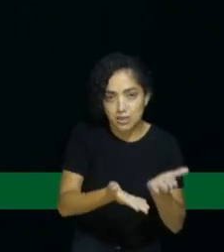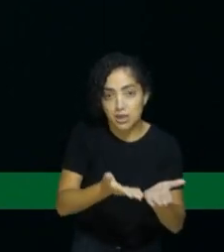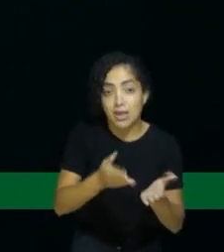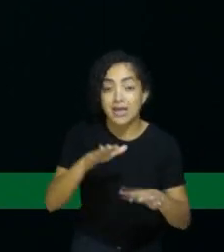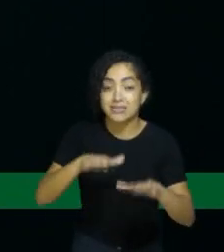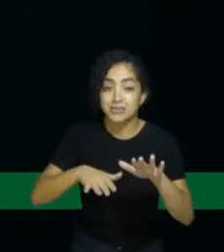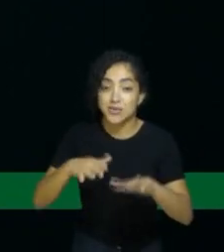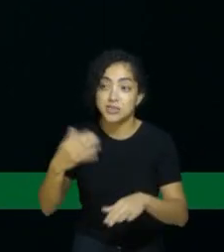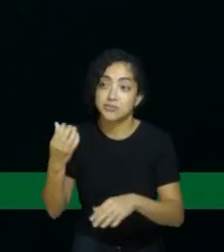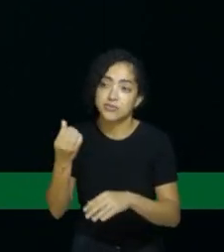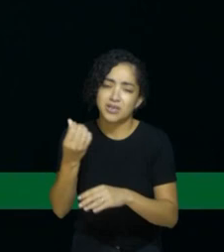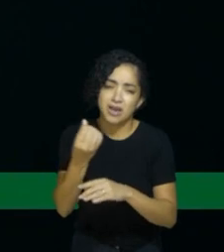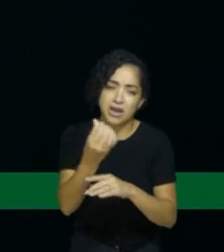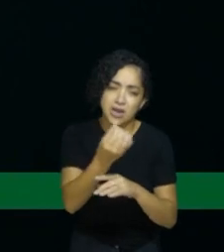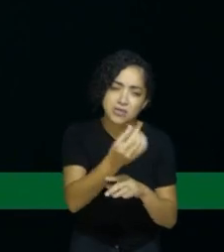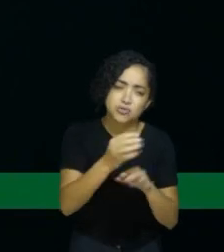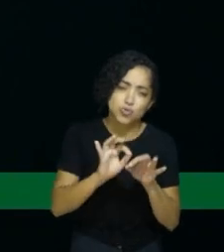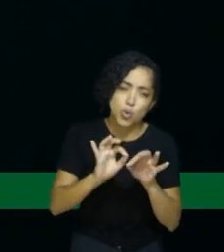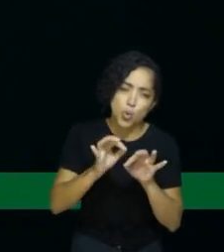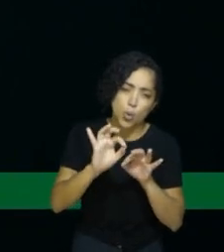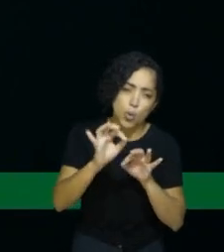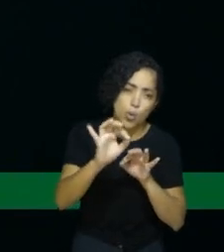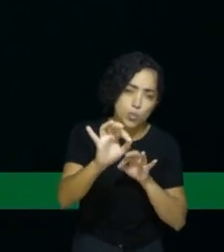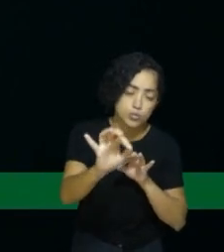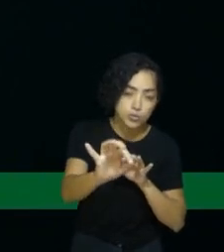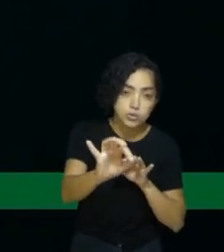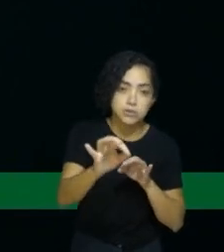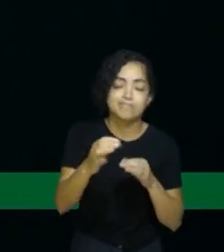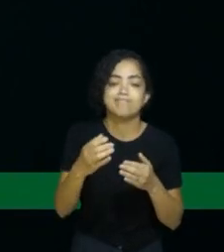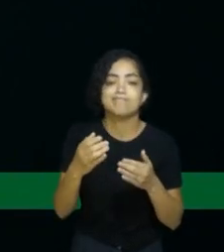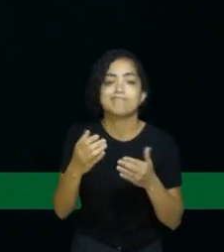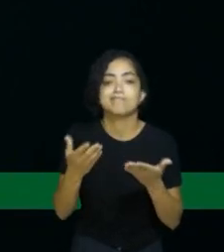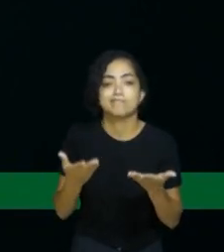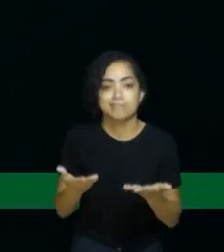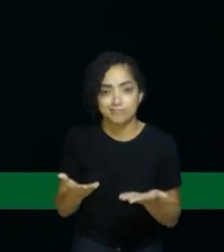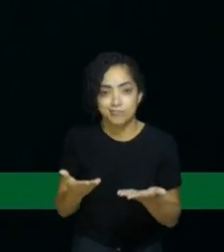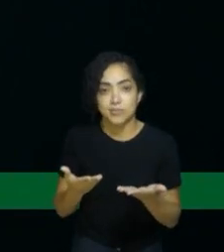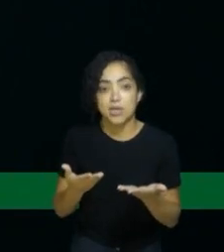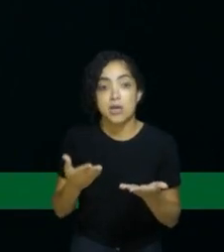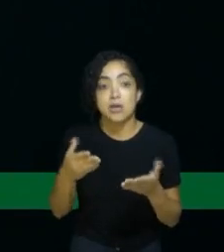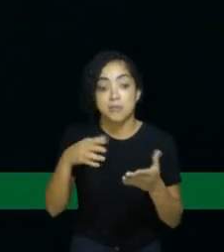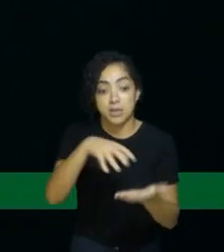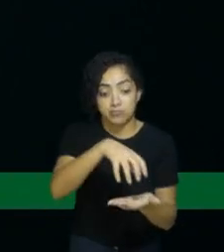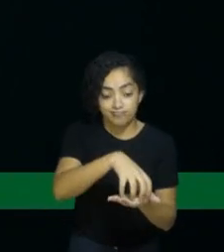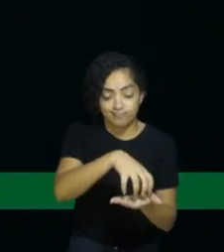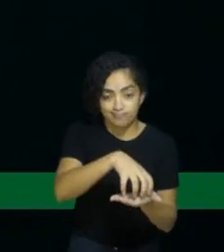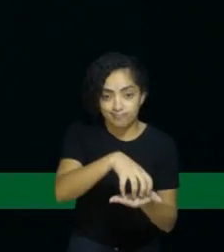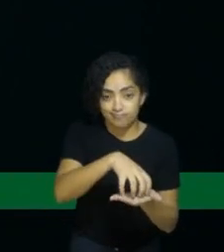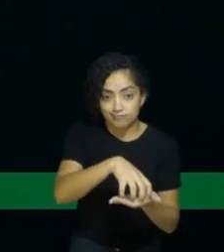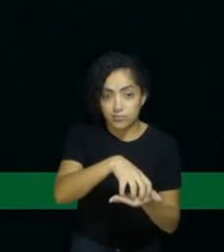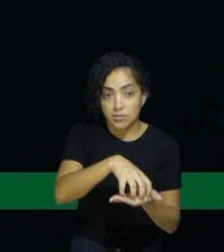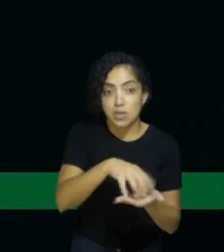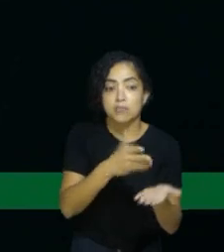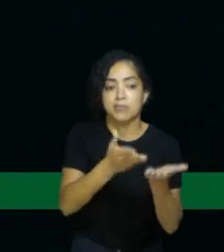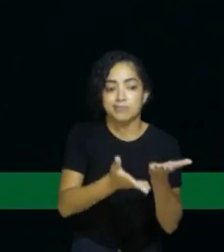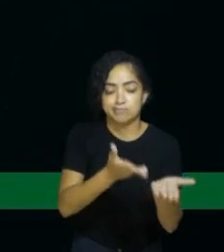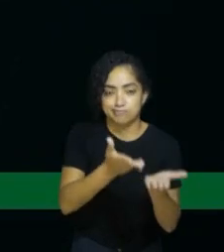longas distâncias até um centro de diálise eu digo isso porque apenas